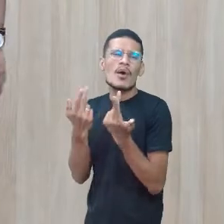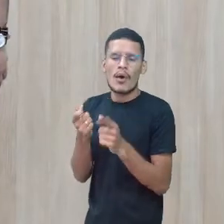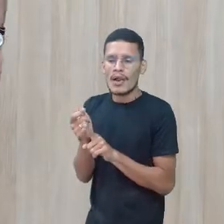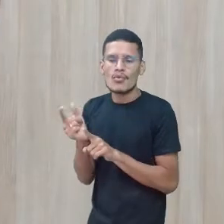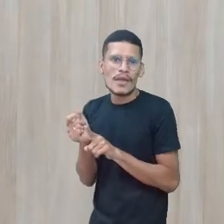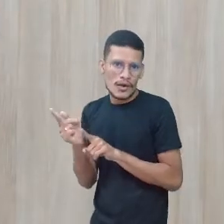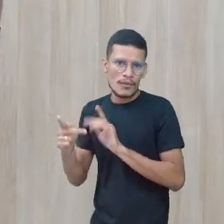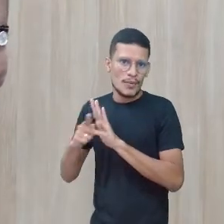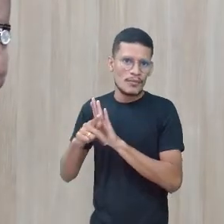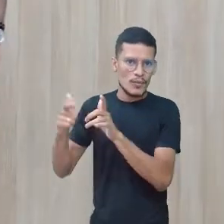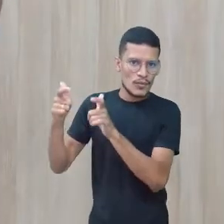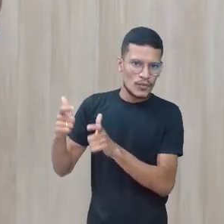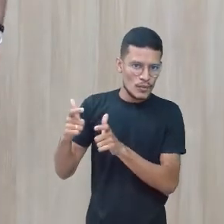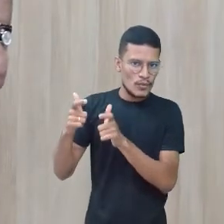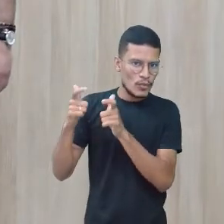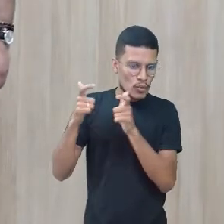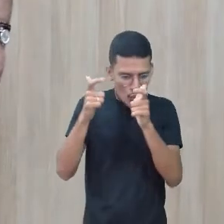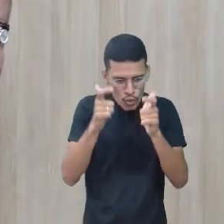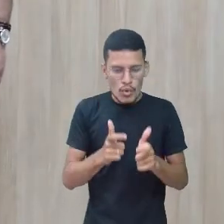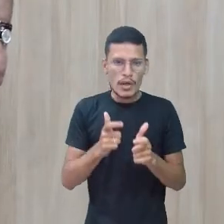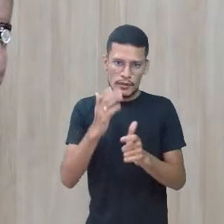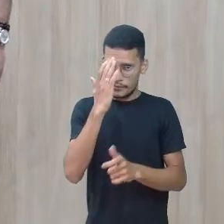terras, né? Ok? Então vamos voltar lá.